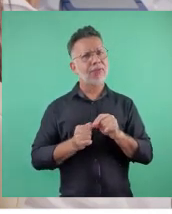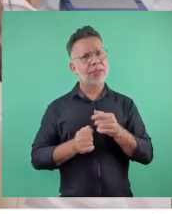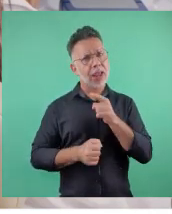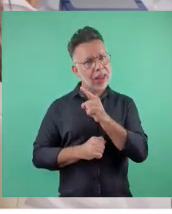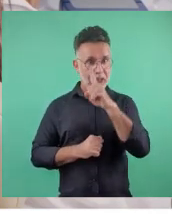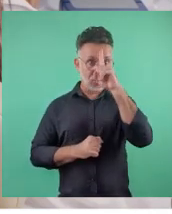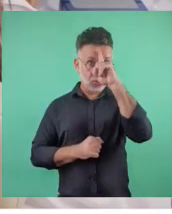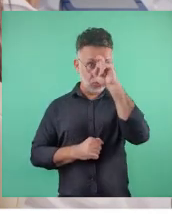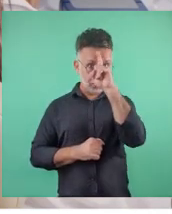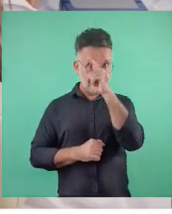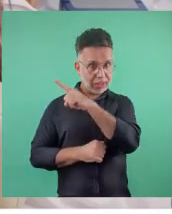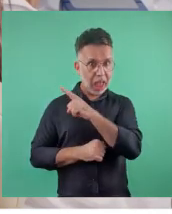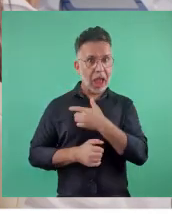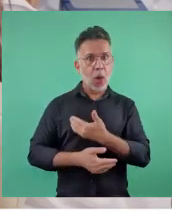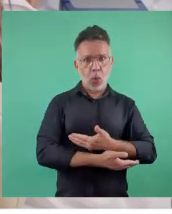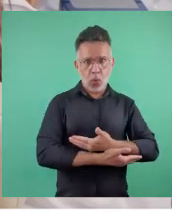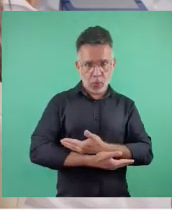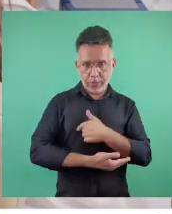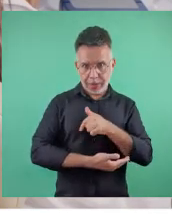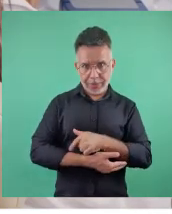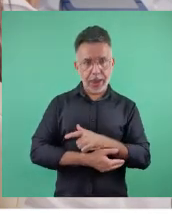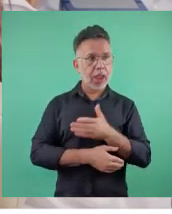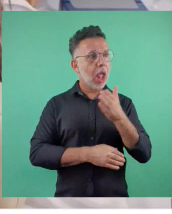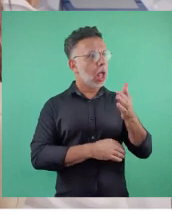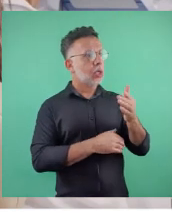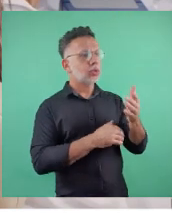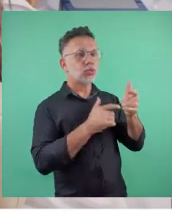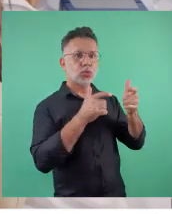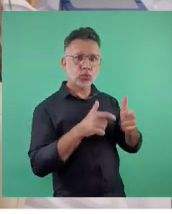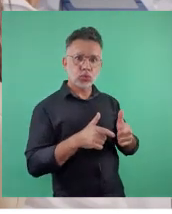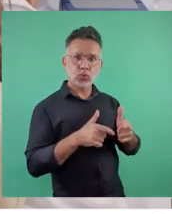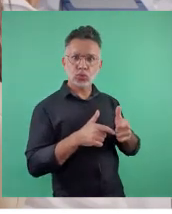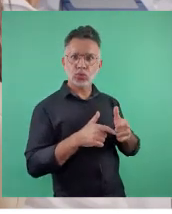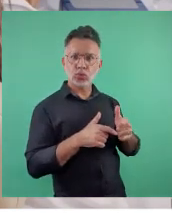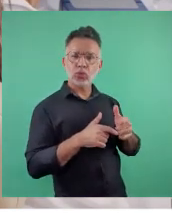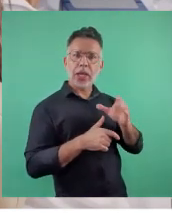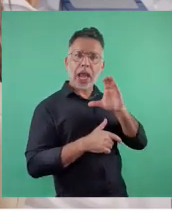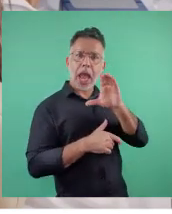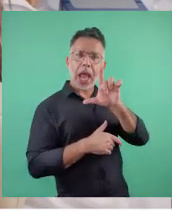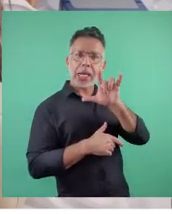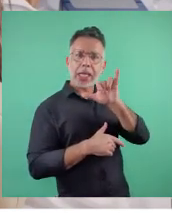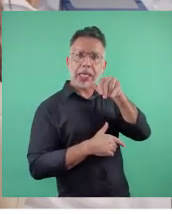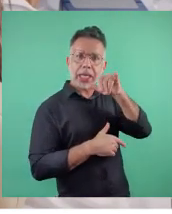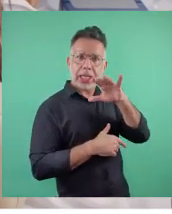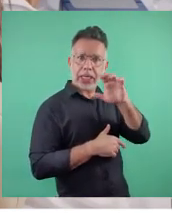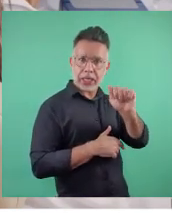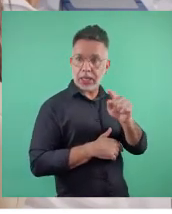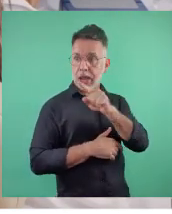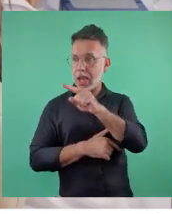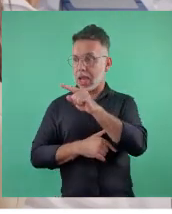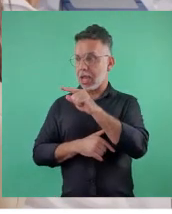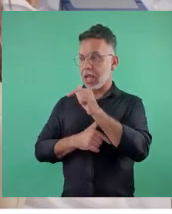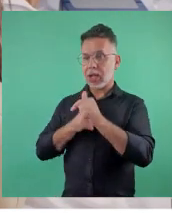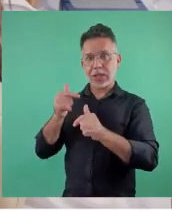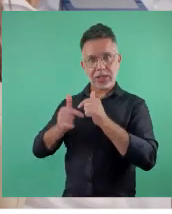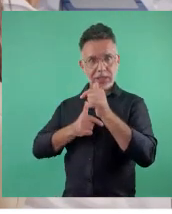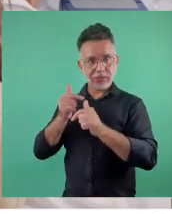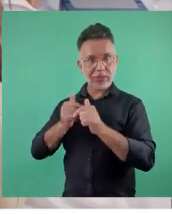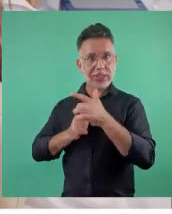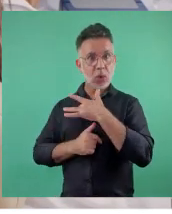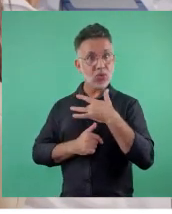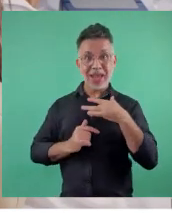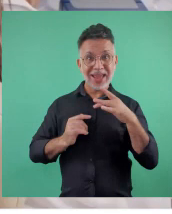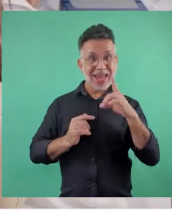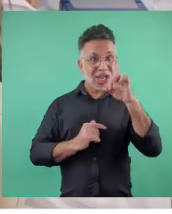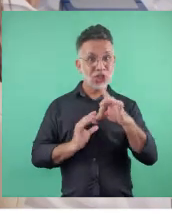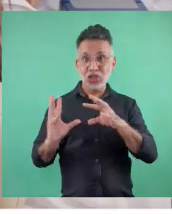você não depende da resposta da criança, do bebê, então dá para fazer na maternidade, dá para fazer nos consultórios, nos